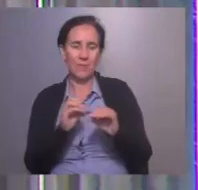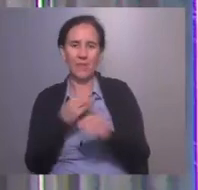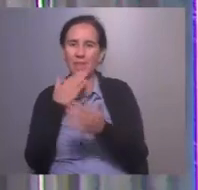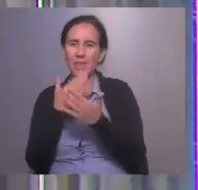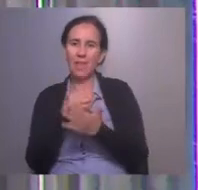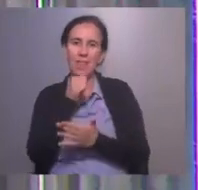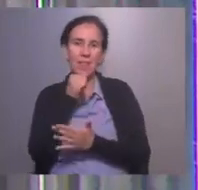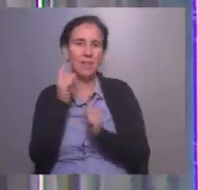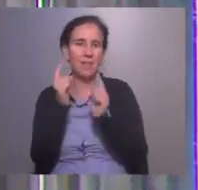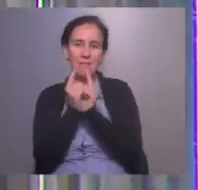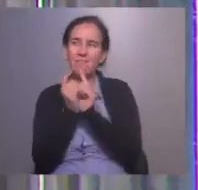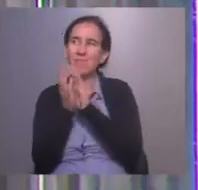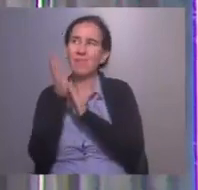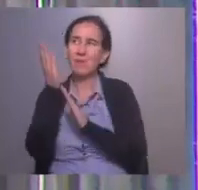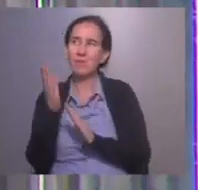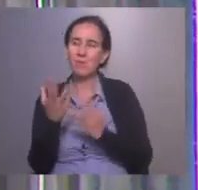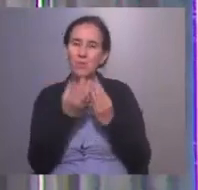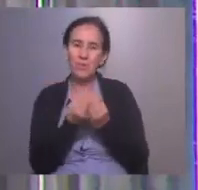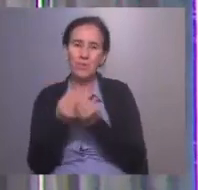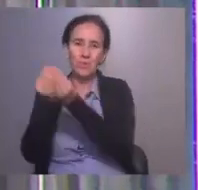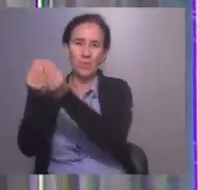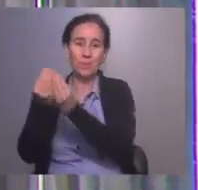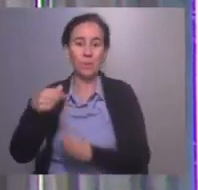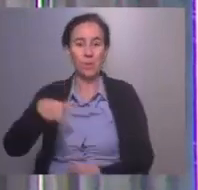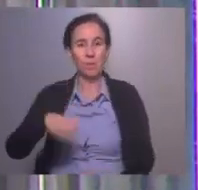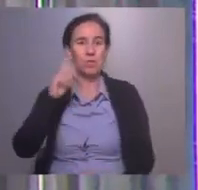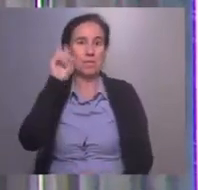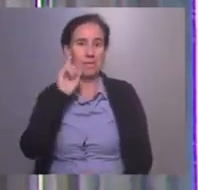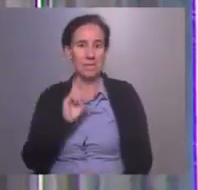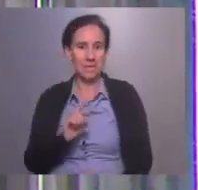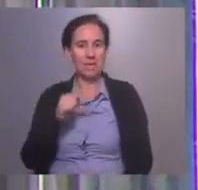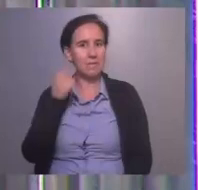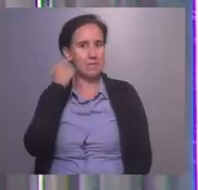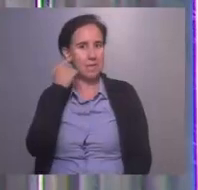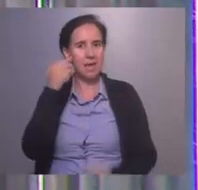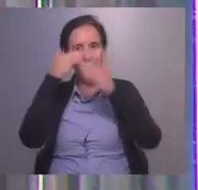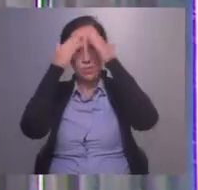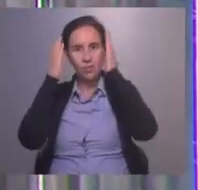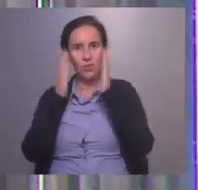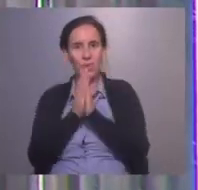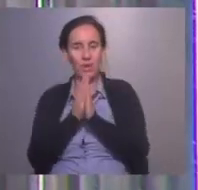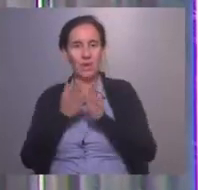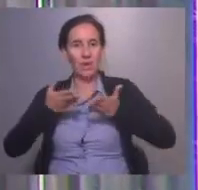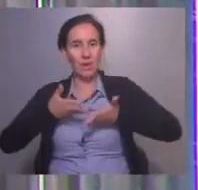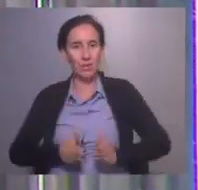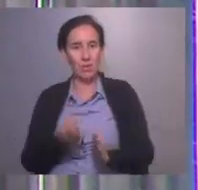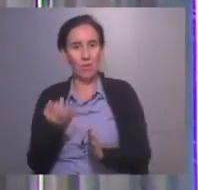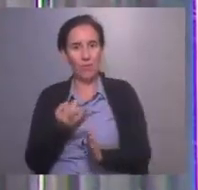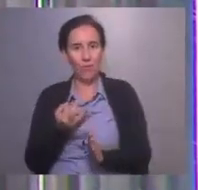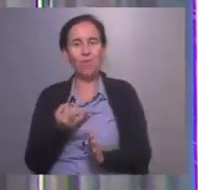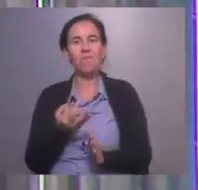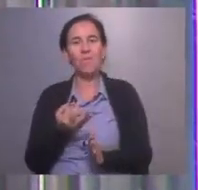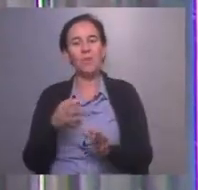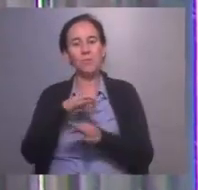conduz sempre até Deus. Neste dia do nascimento de Nossa Senhora, entreguemos-lhe o